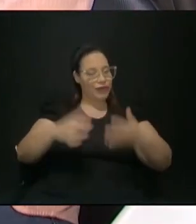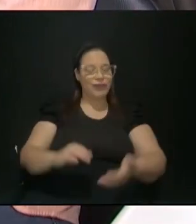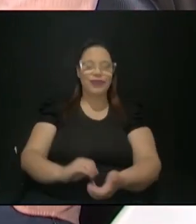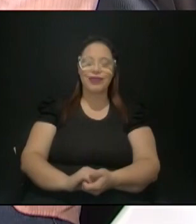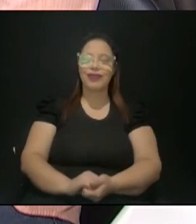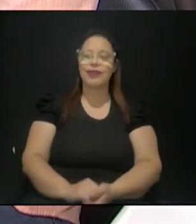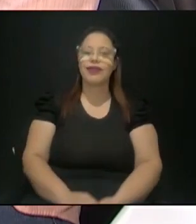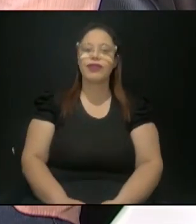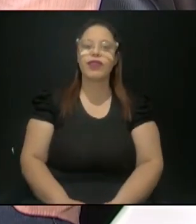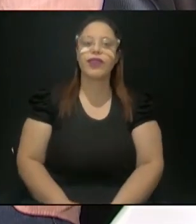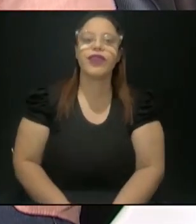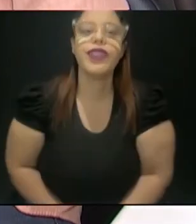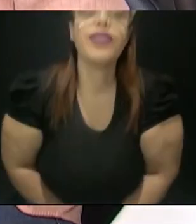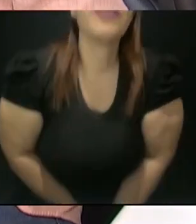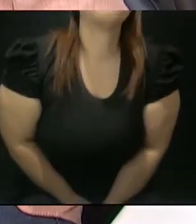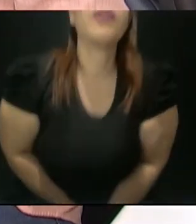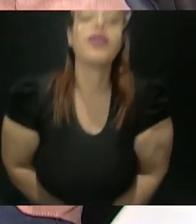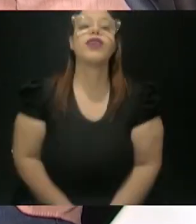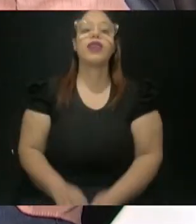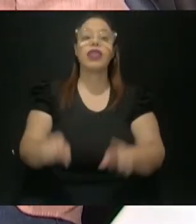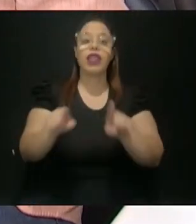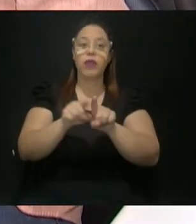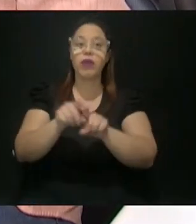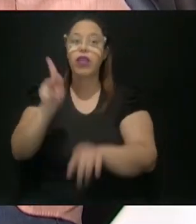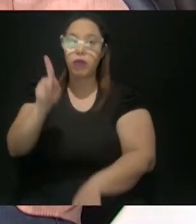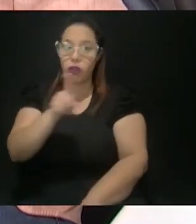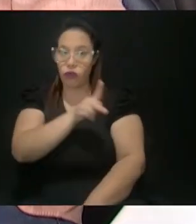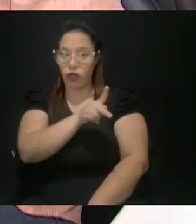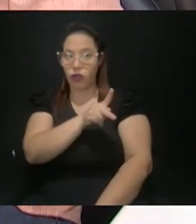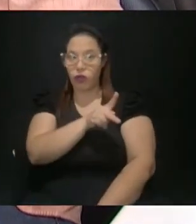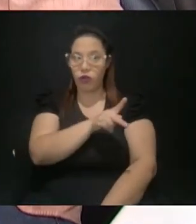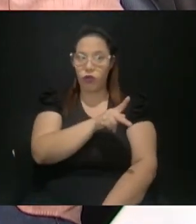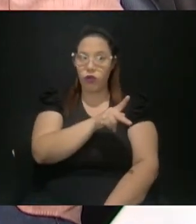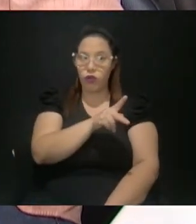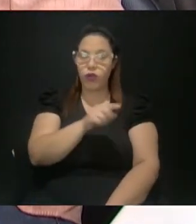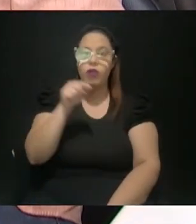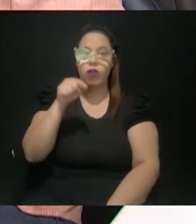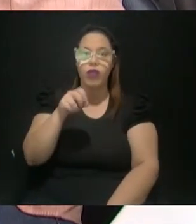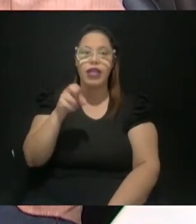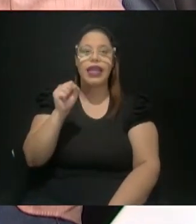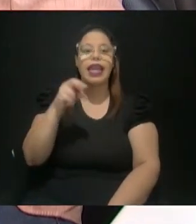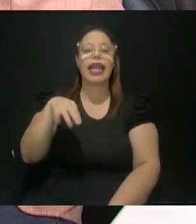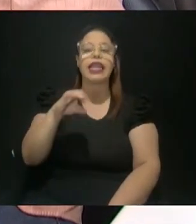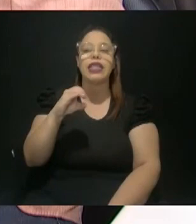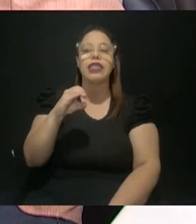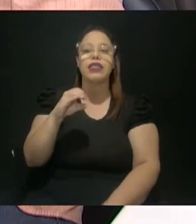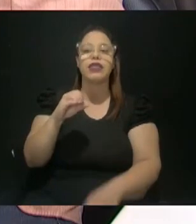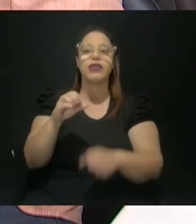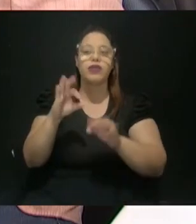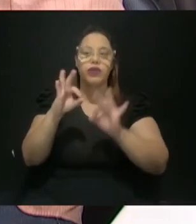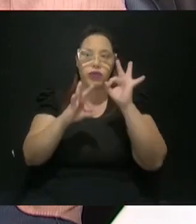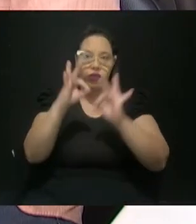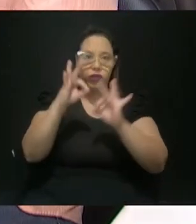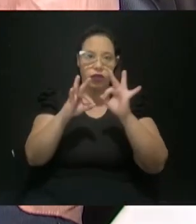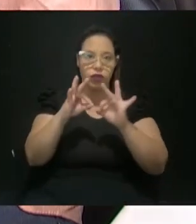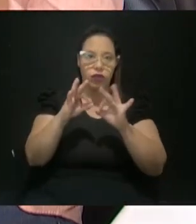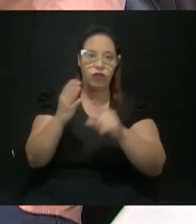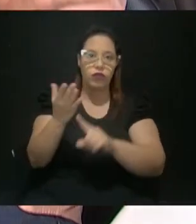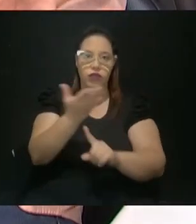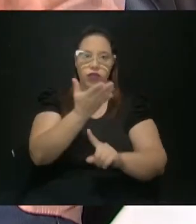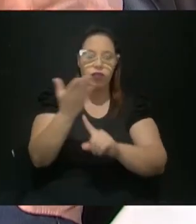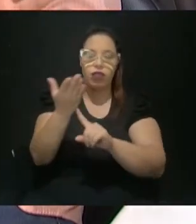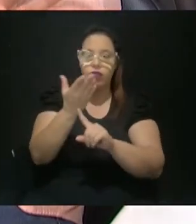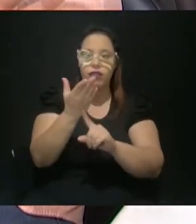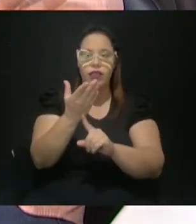Também você é professor da área. Isso, eu sou professor aqui do Senac nos cursos técnicos de redes e tecnologia da informação. Então eu estou